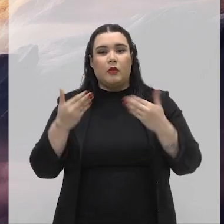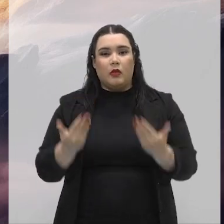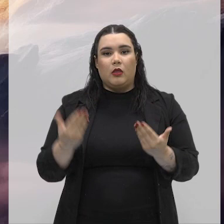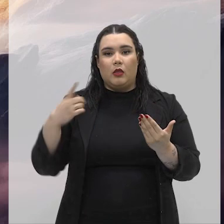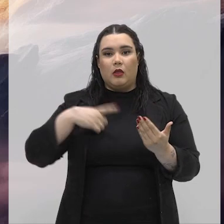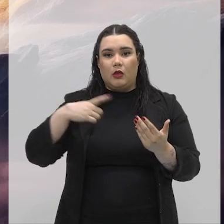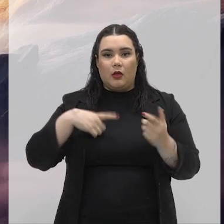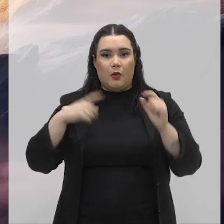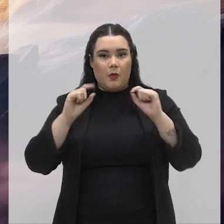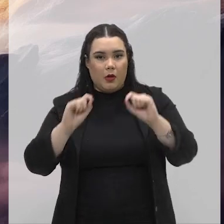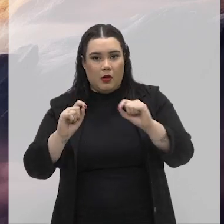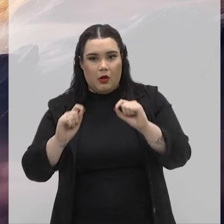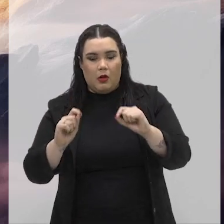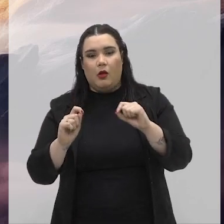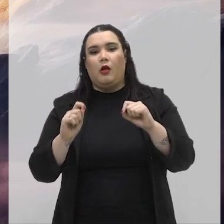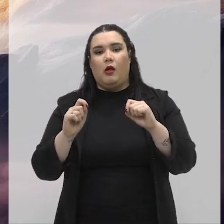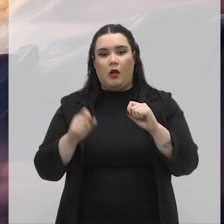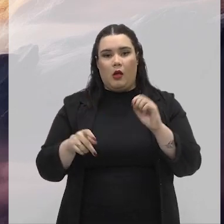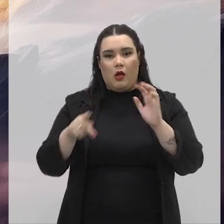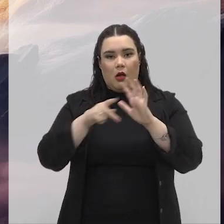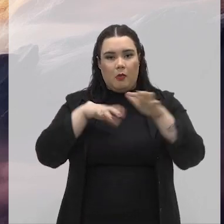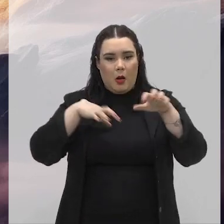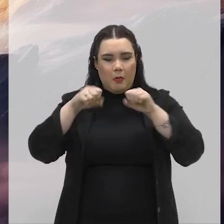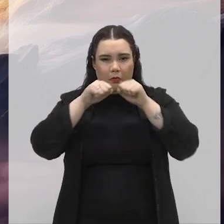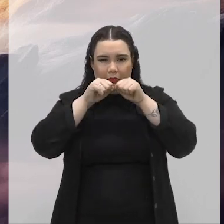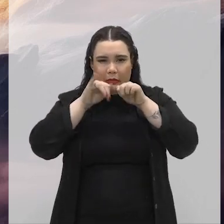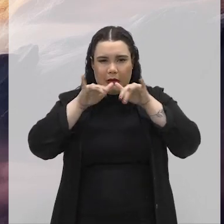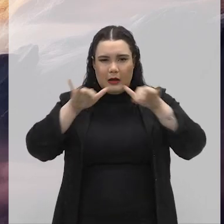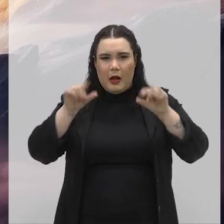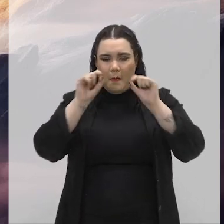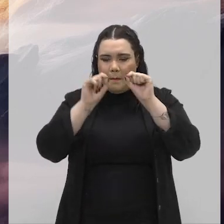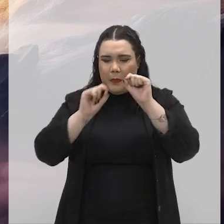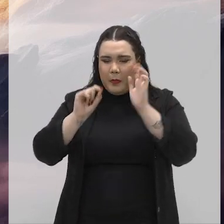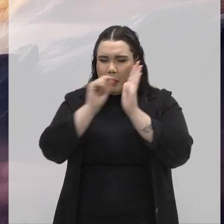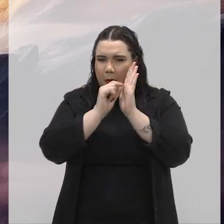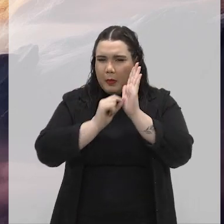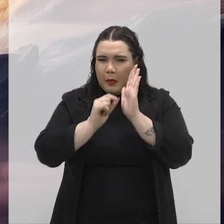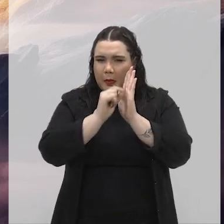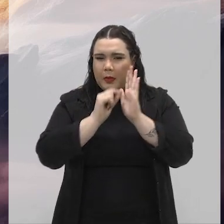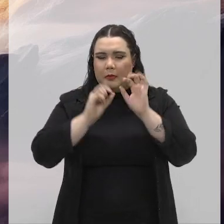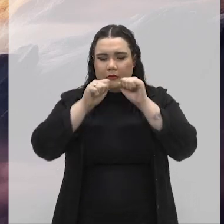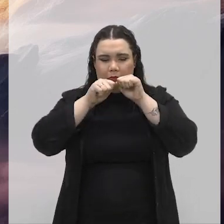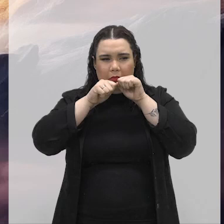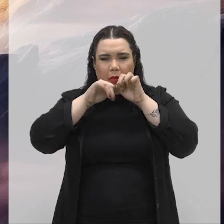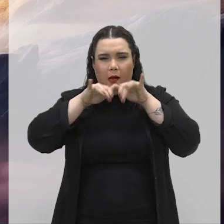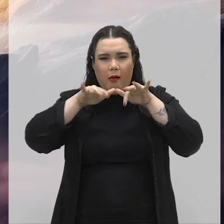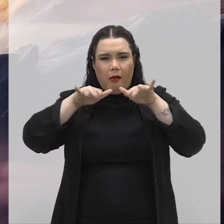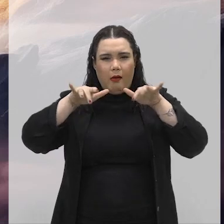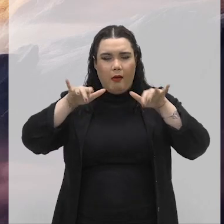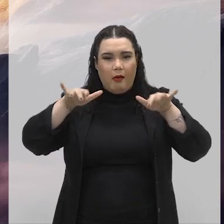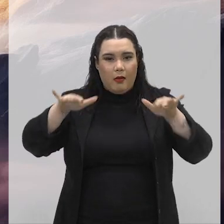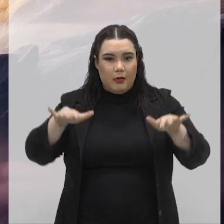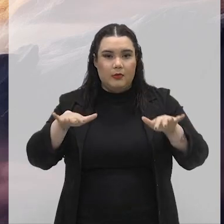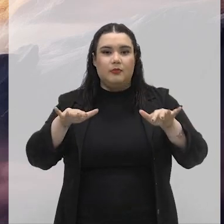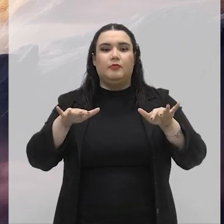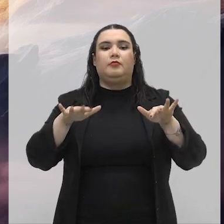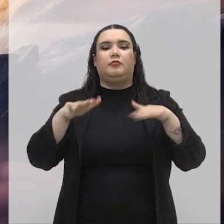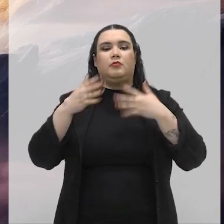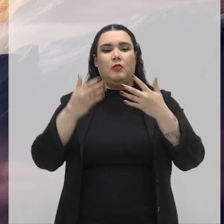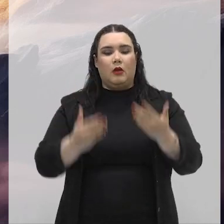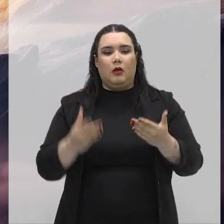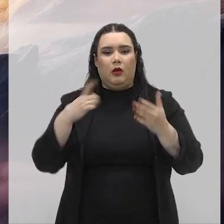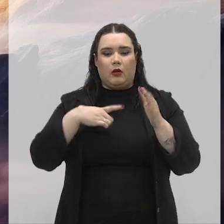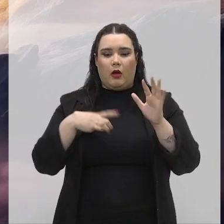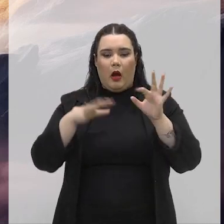as partículas elementares começaram a ser espalhadas pela natureza. Essas partículas elementares começaram a